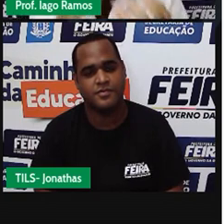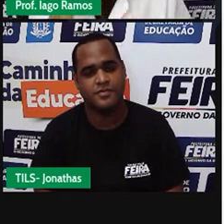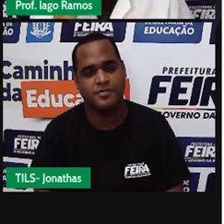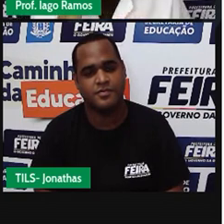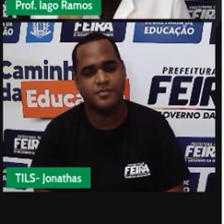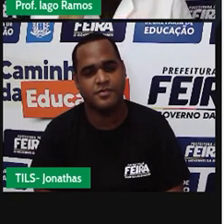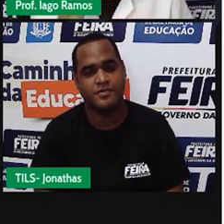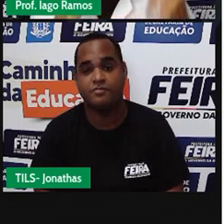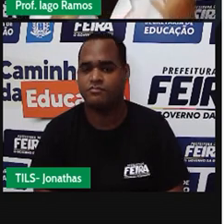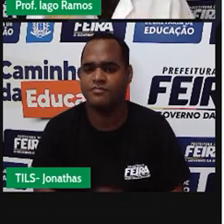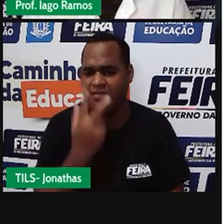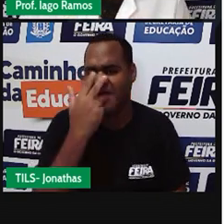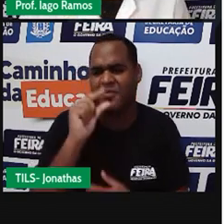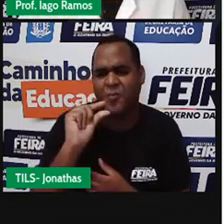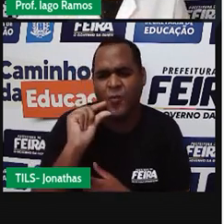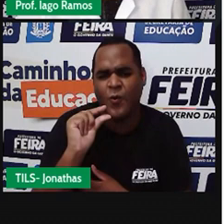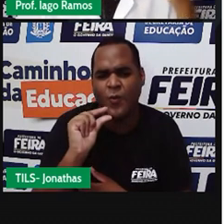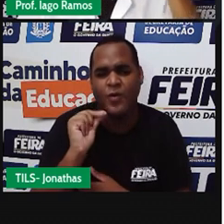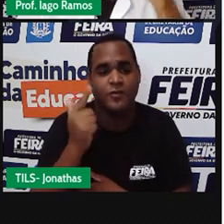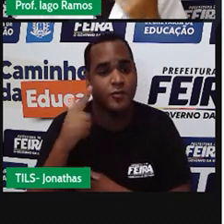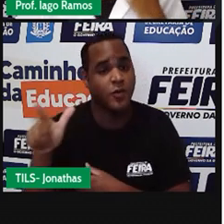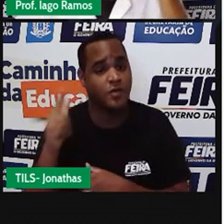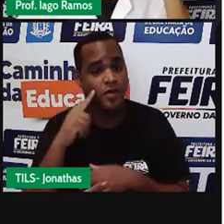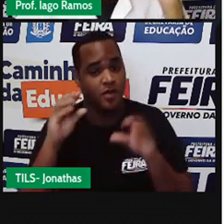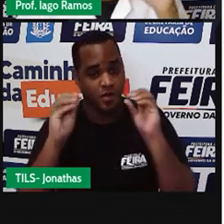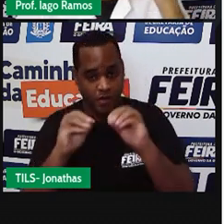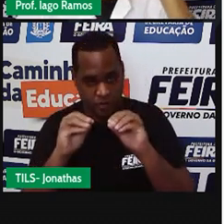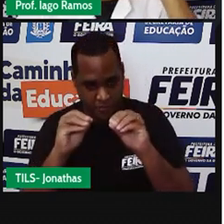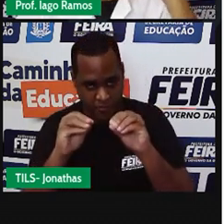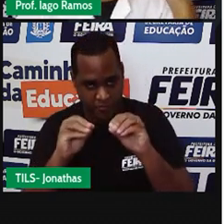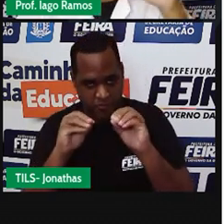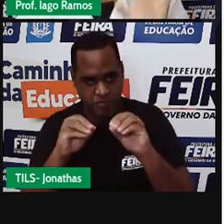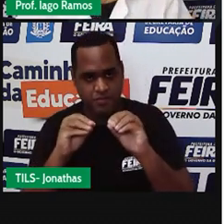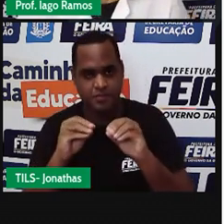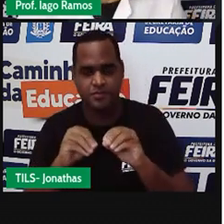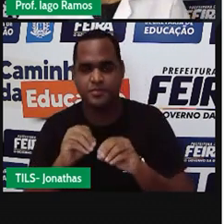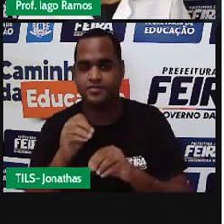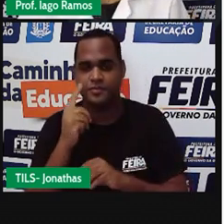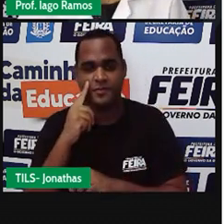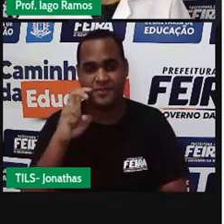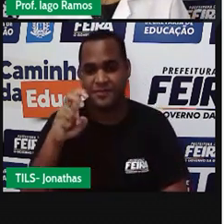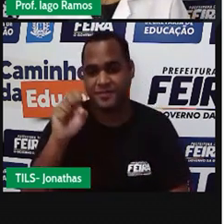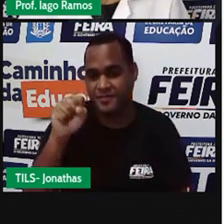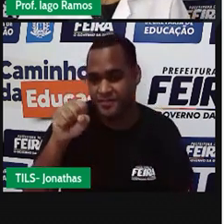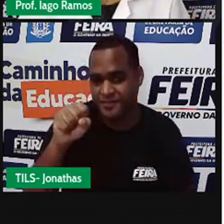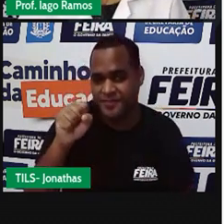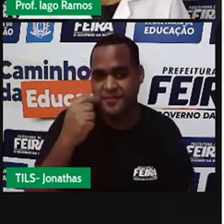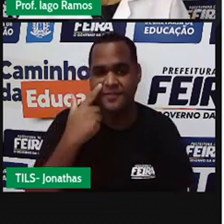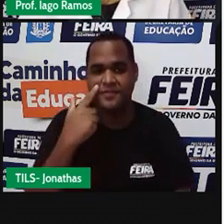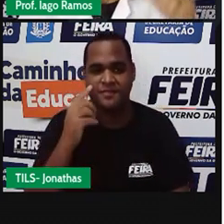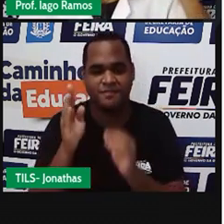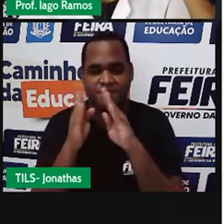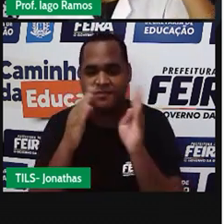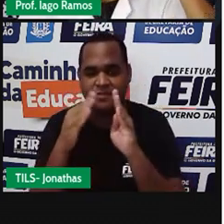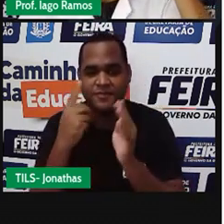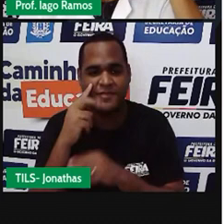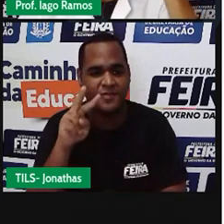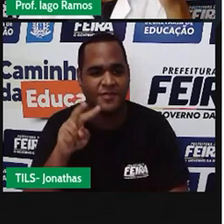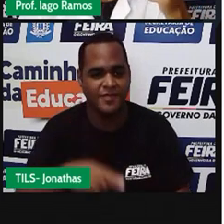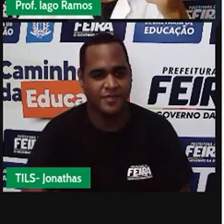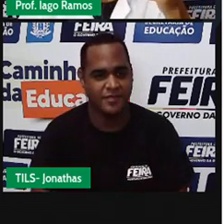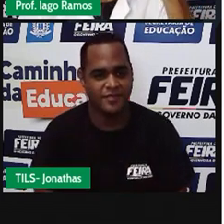foi muito pouco tempo coloca de novo Tá bom vou colocar agora por 5 segundos olha só